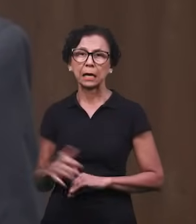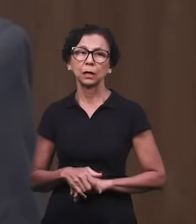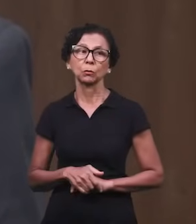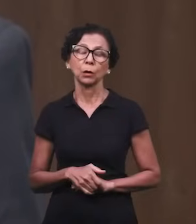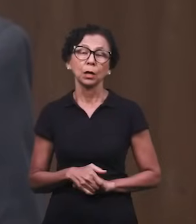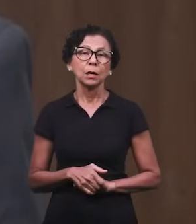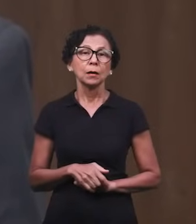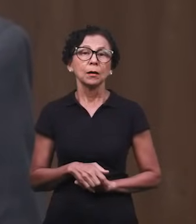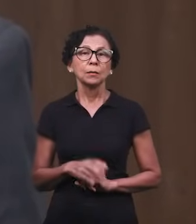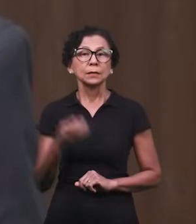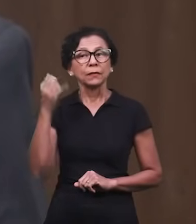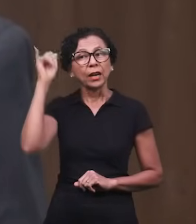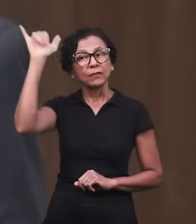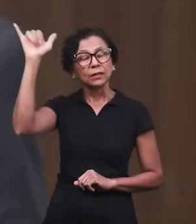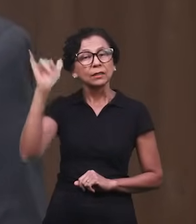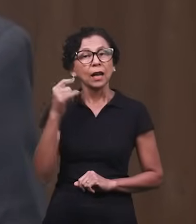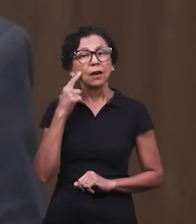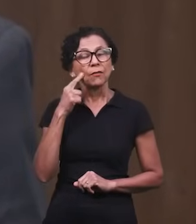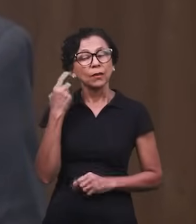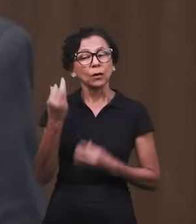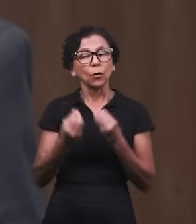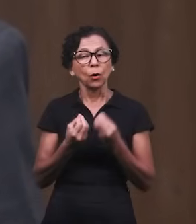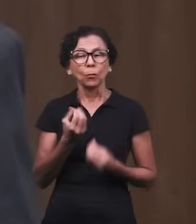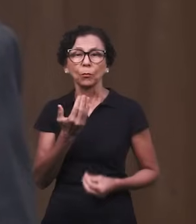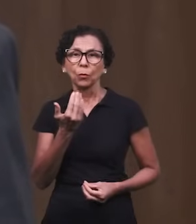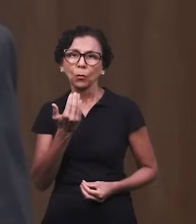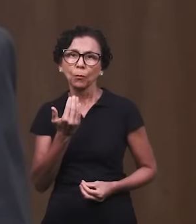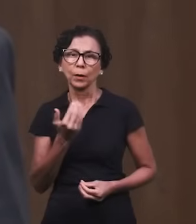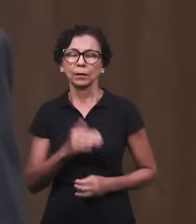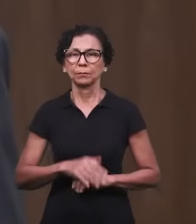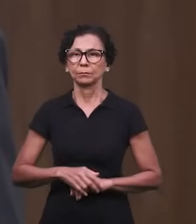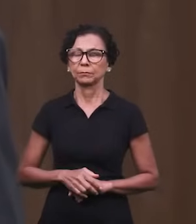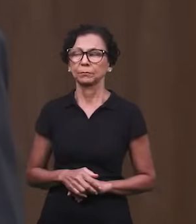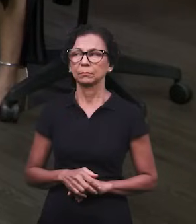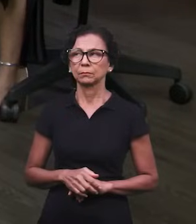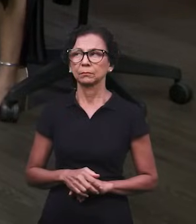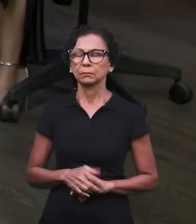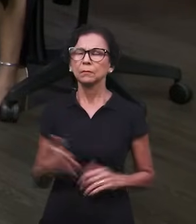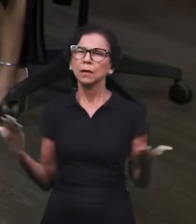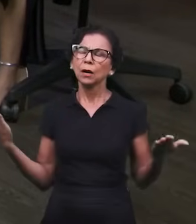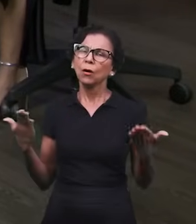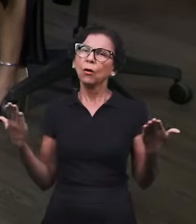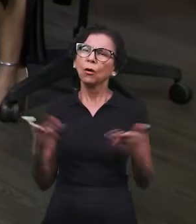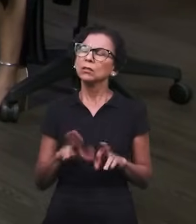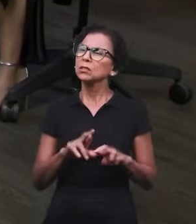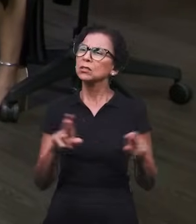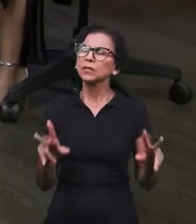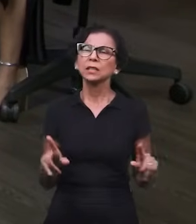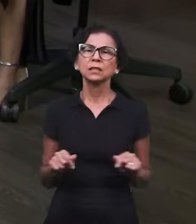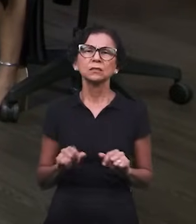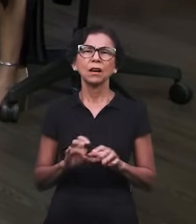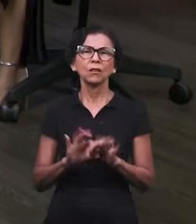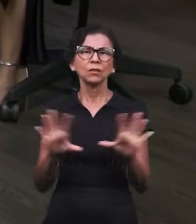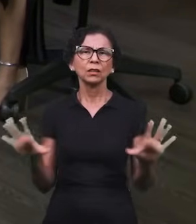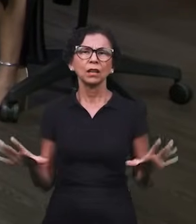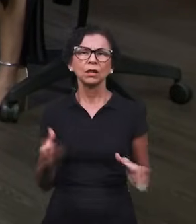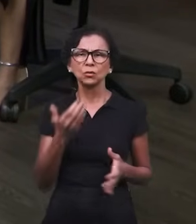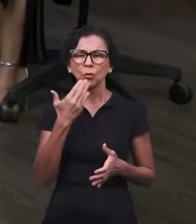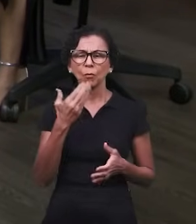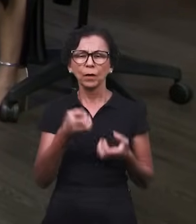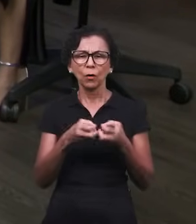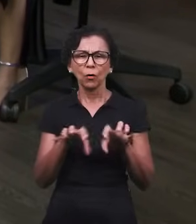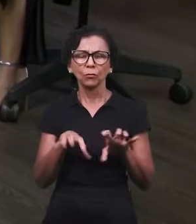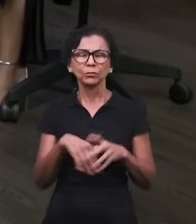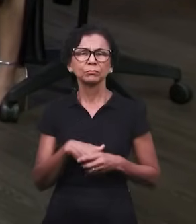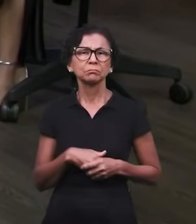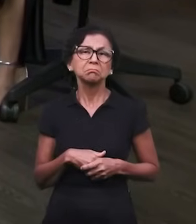Deus. Então a gente pode negociar todas as coisas, mas a fé não. Até hoje eu estou esperando fast food fazer bem à saúde. Até